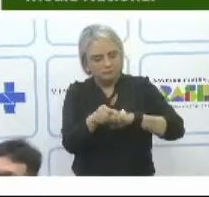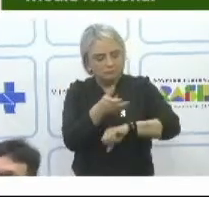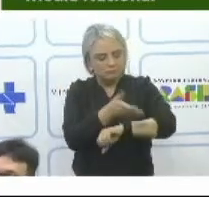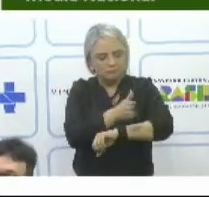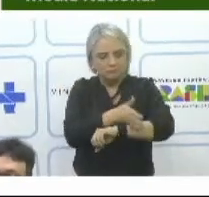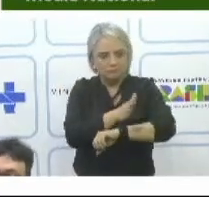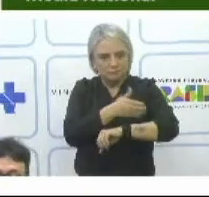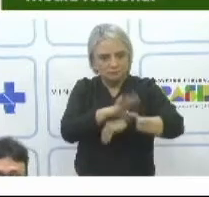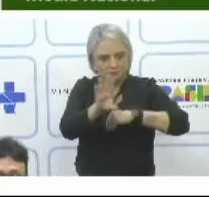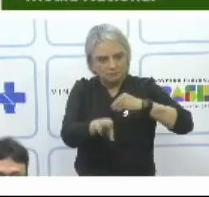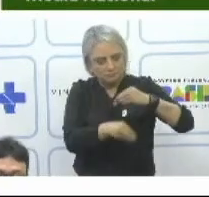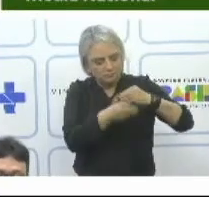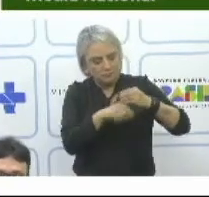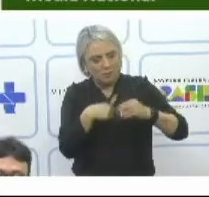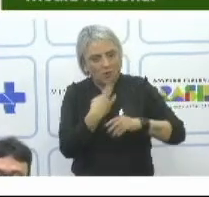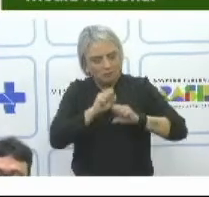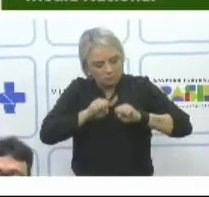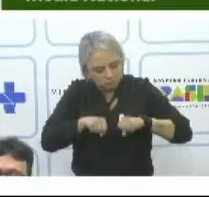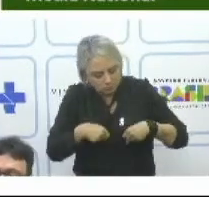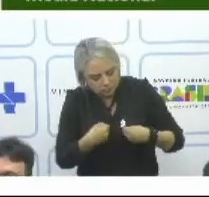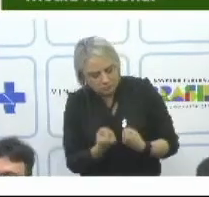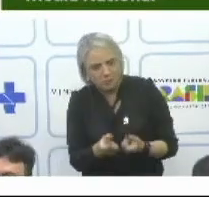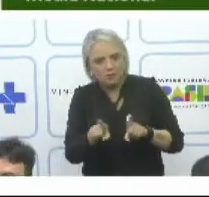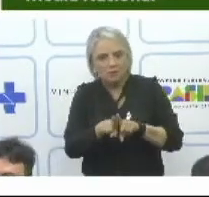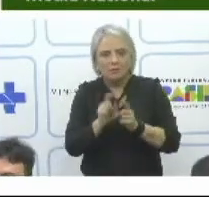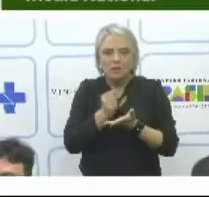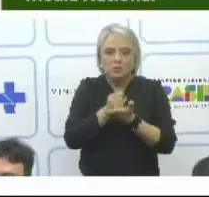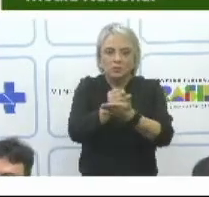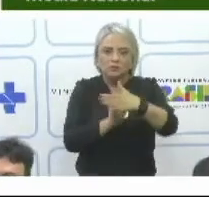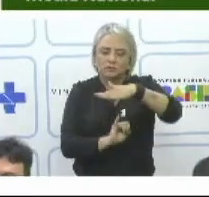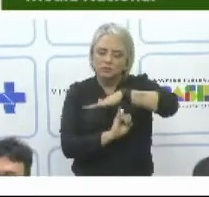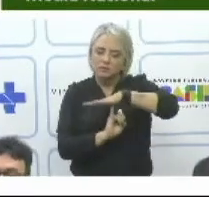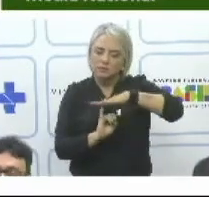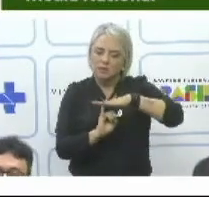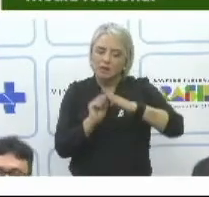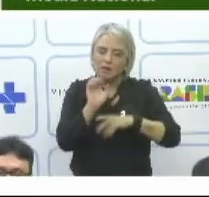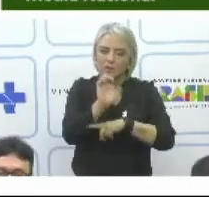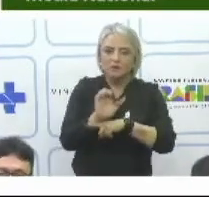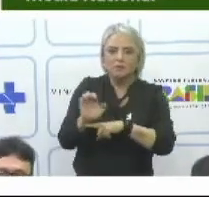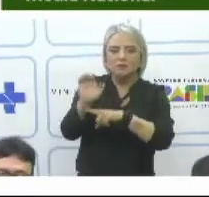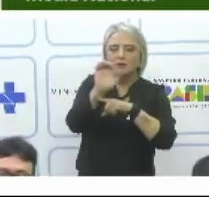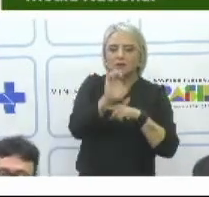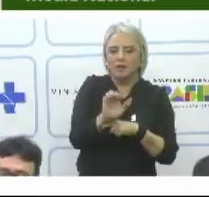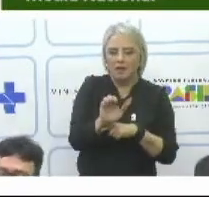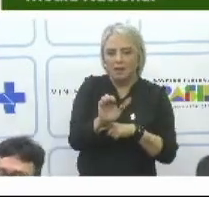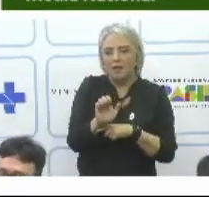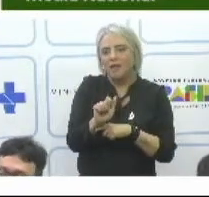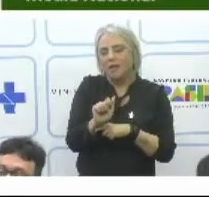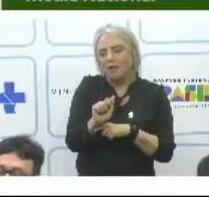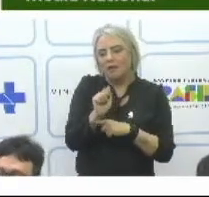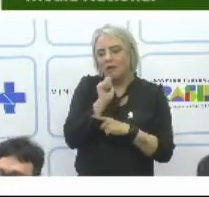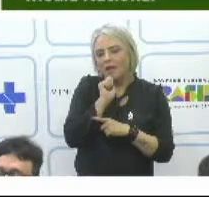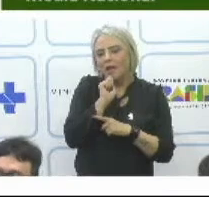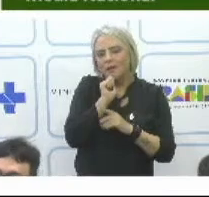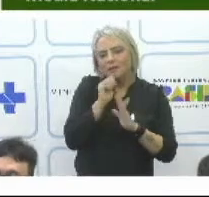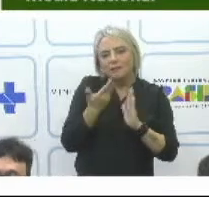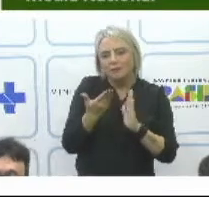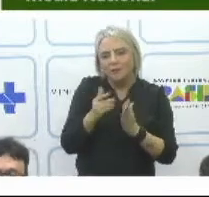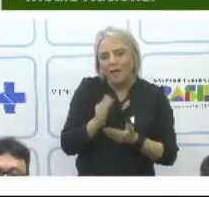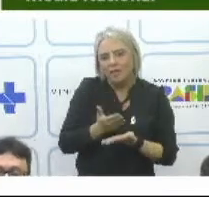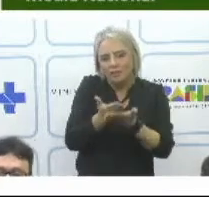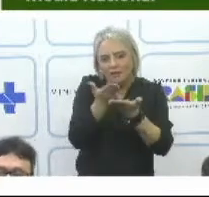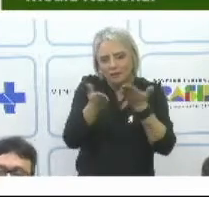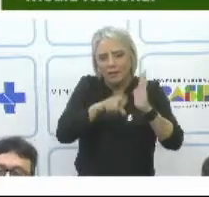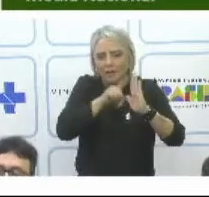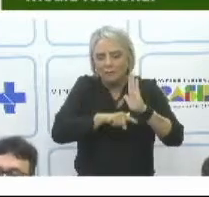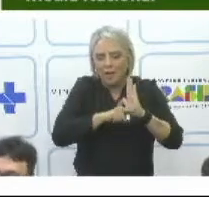práticas integrativas e o nosso esforço também no apoio institucional, né, para que os estados que, né, estão bem abaixo da média